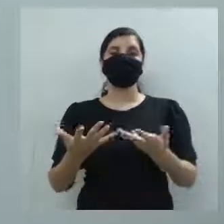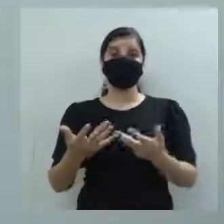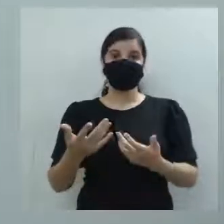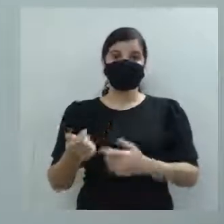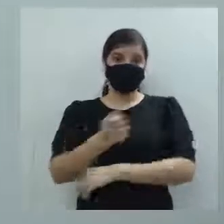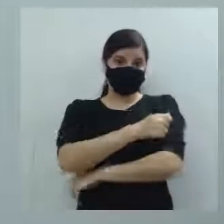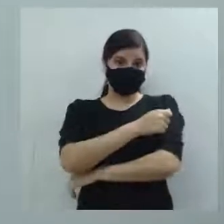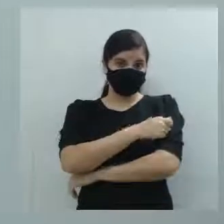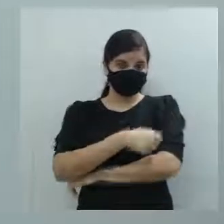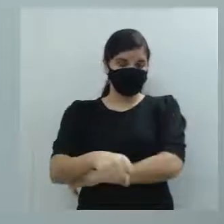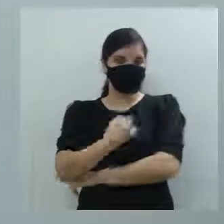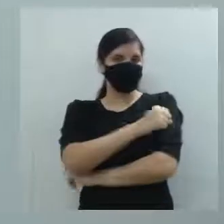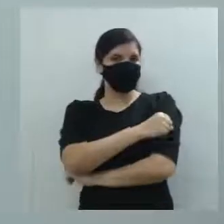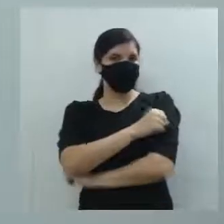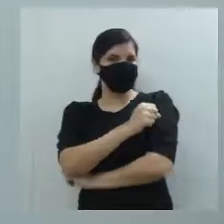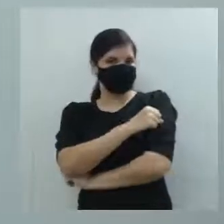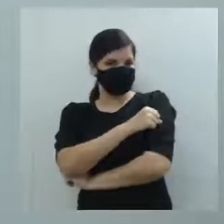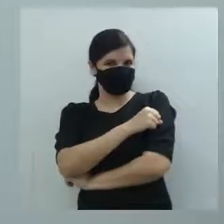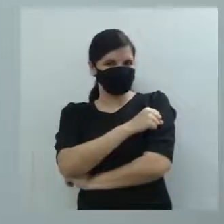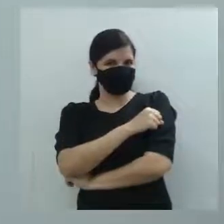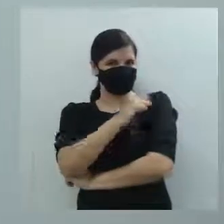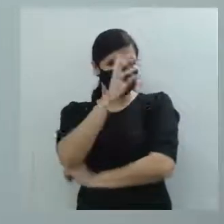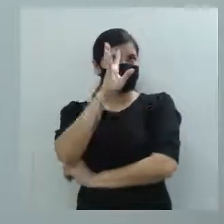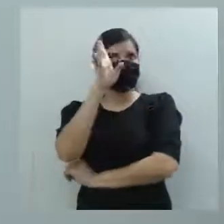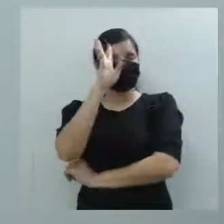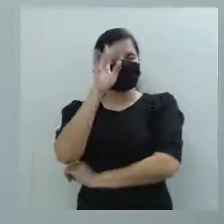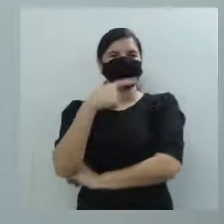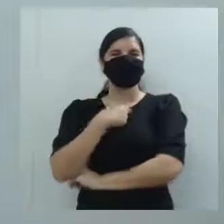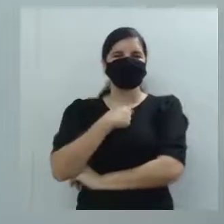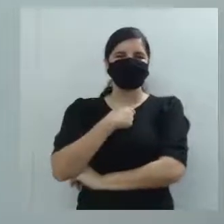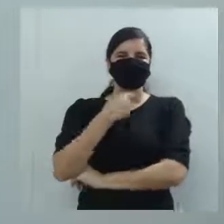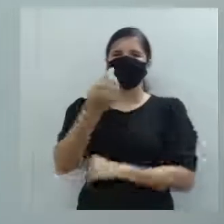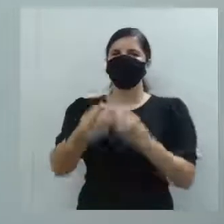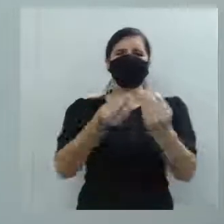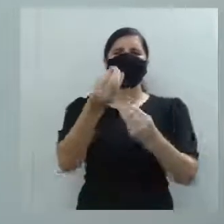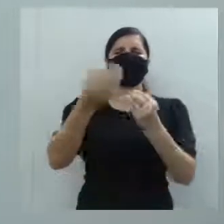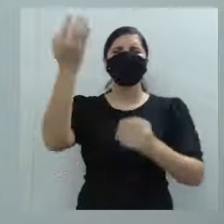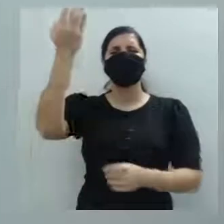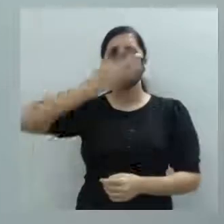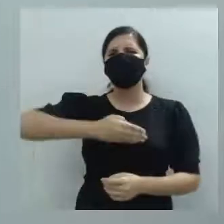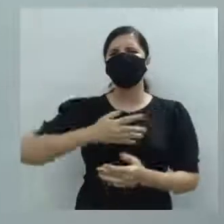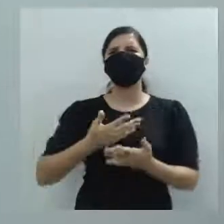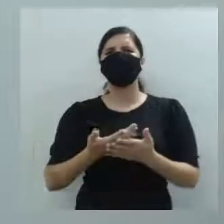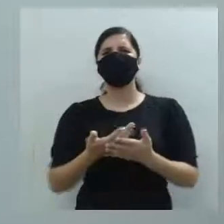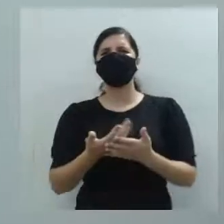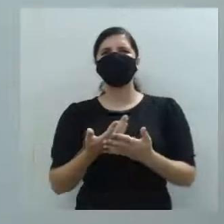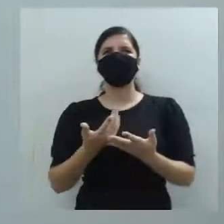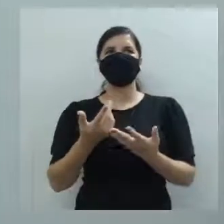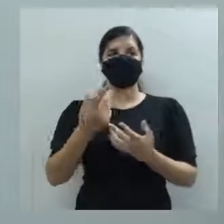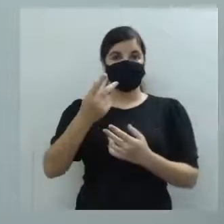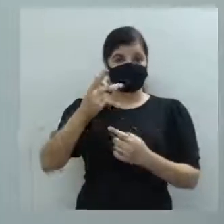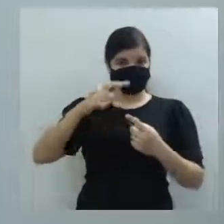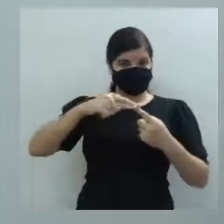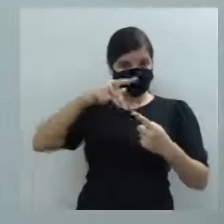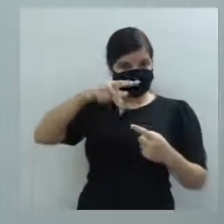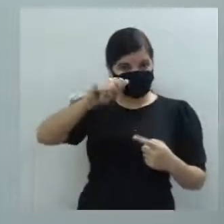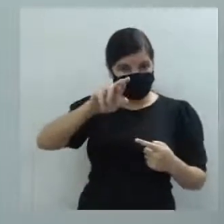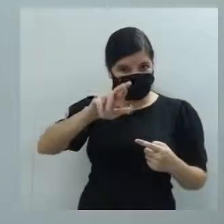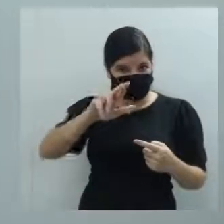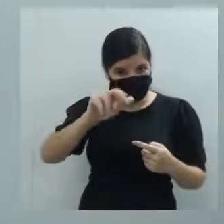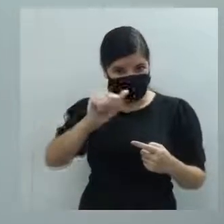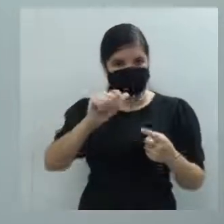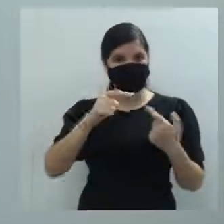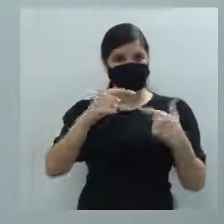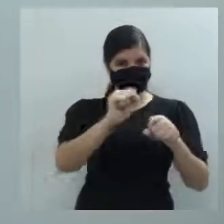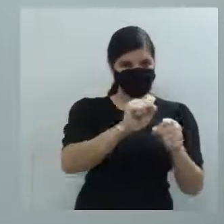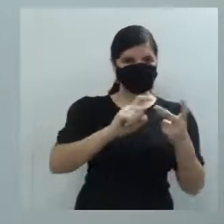8º ano, fosse agora pedido, como podemos comprovar os elementos paralinguísticos cinésicos? Que